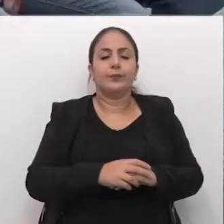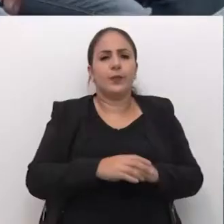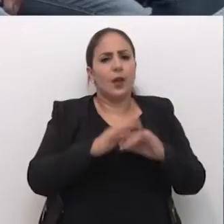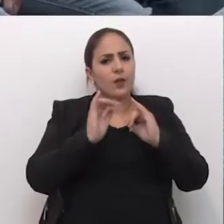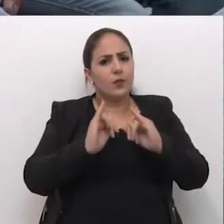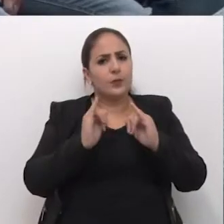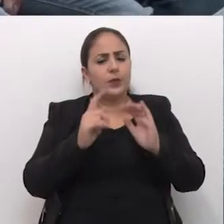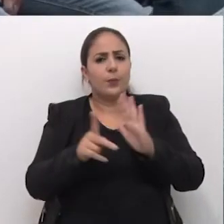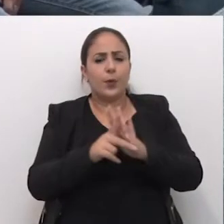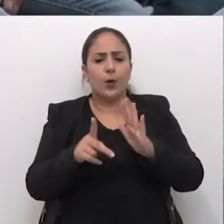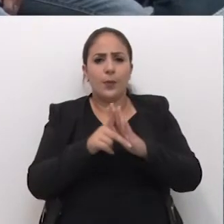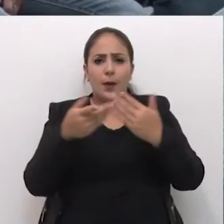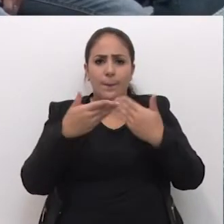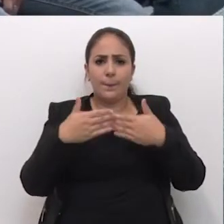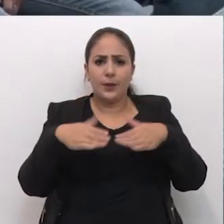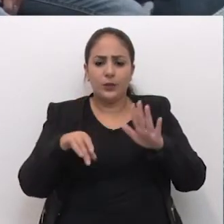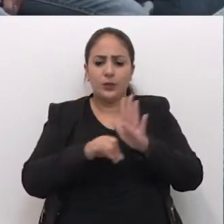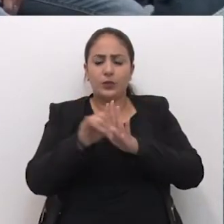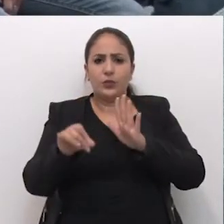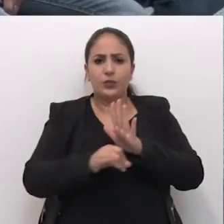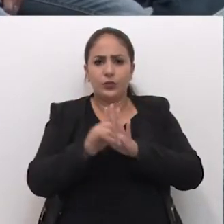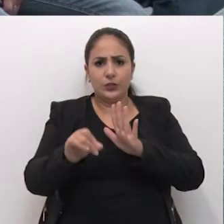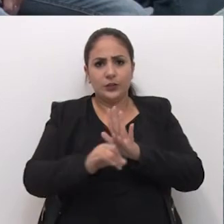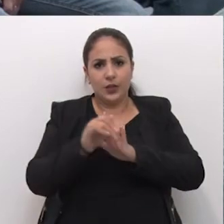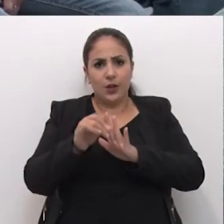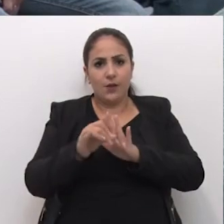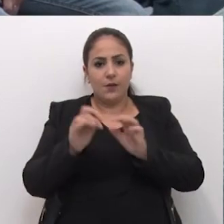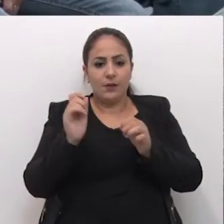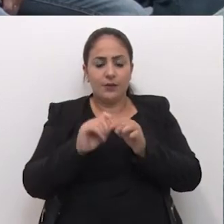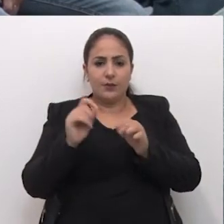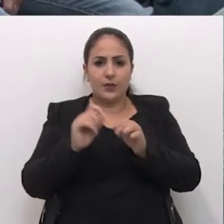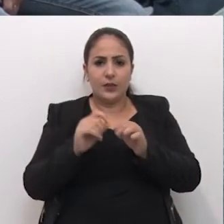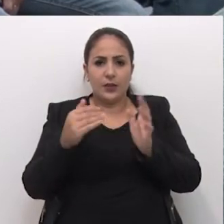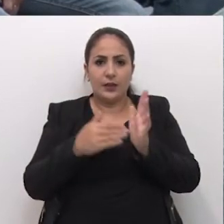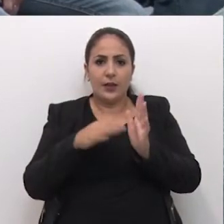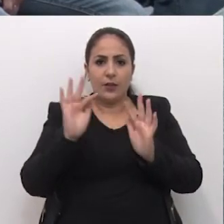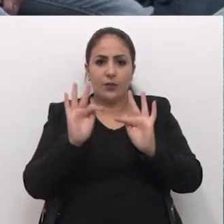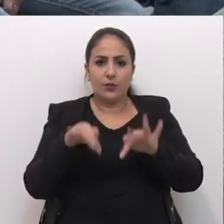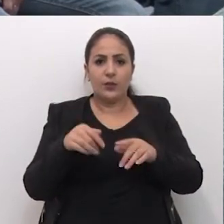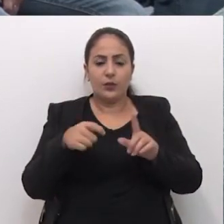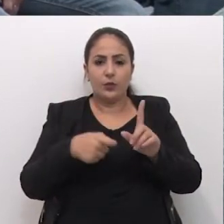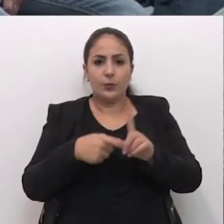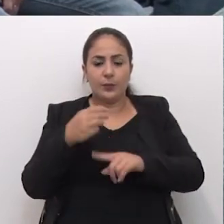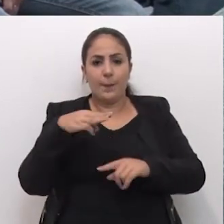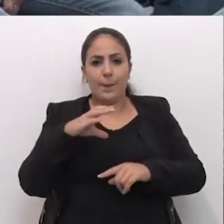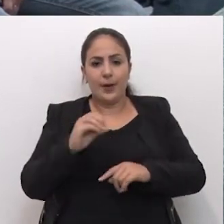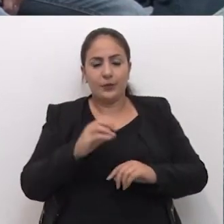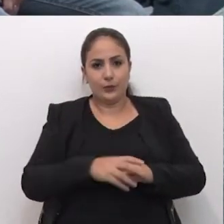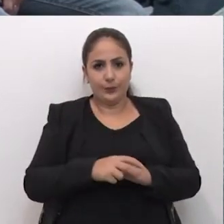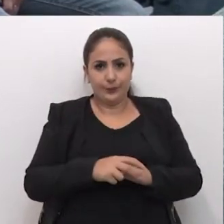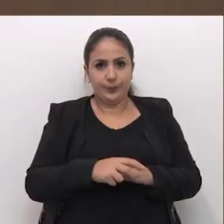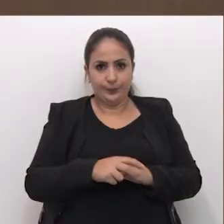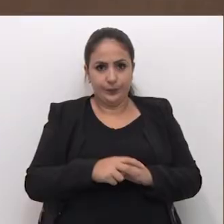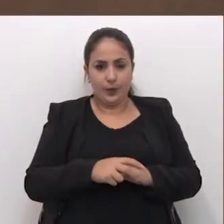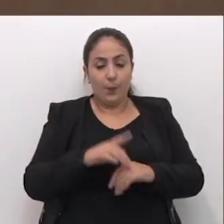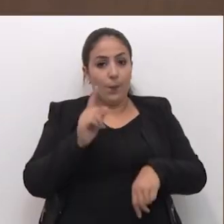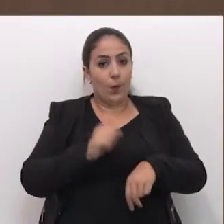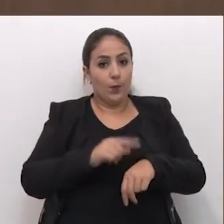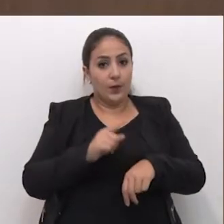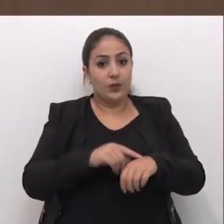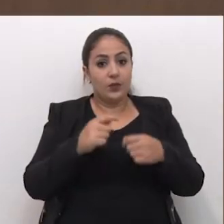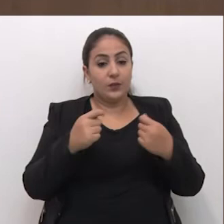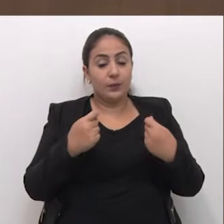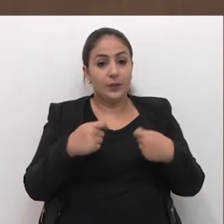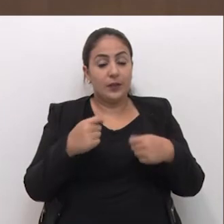Cortes. A informação é de que a abertura da licitação deve ser realizada até o final do mês de março, momento